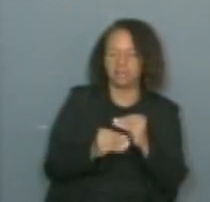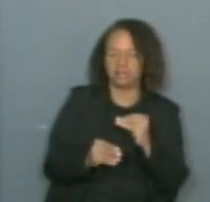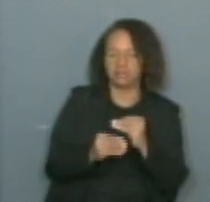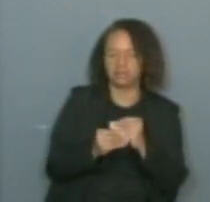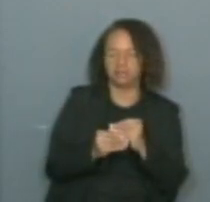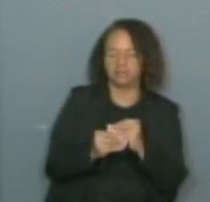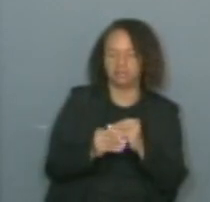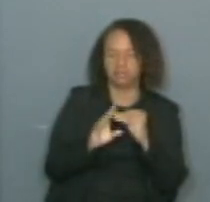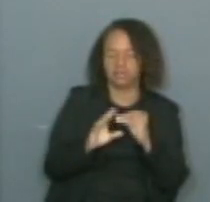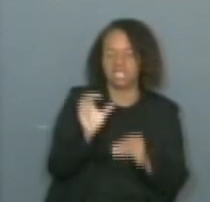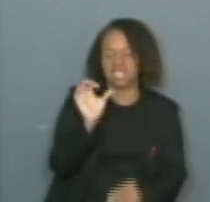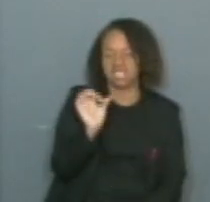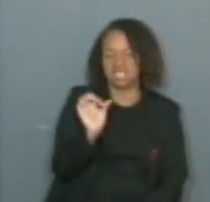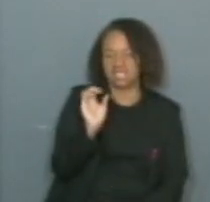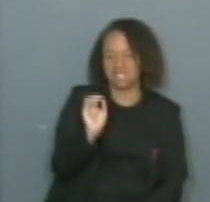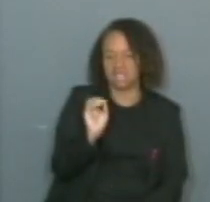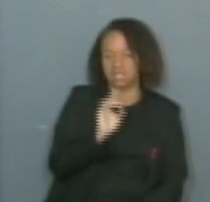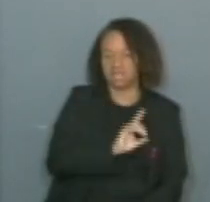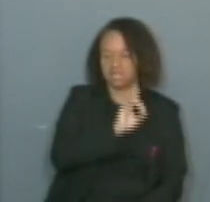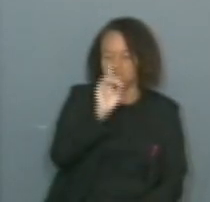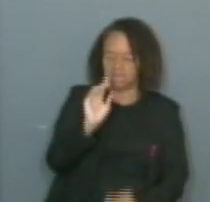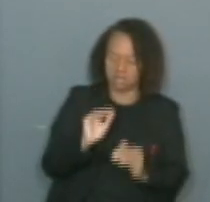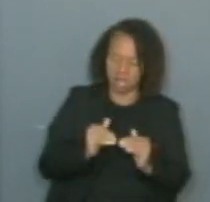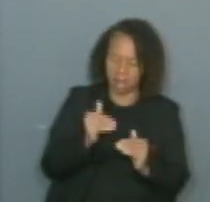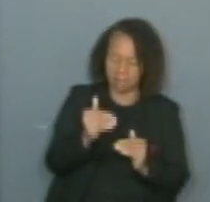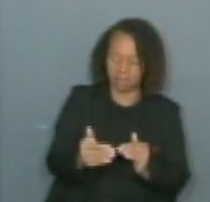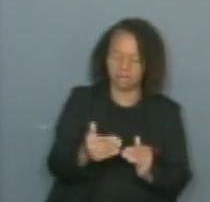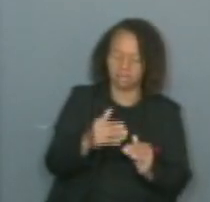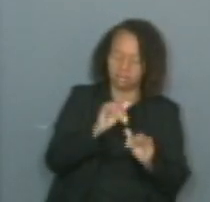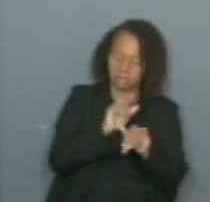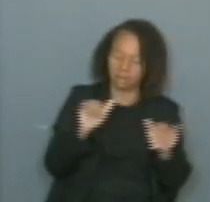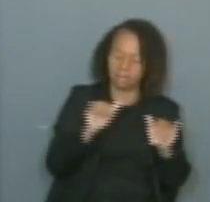60 dias após a publicação dessa lei,